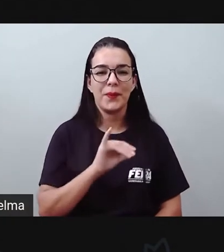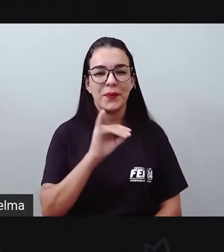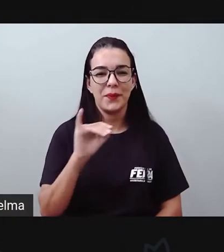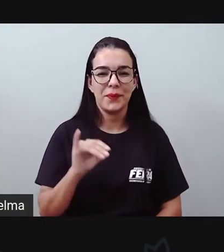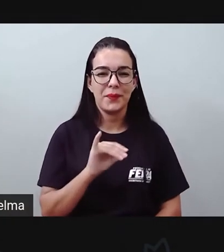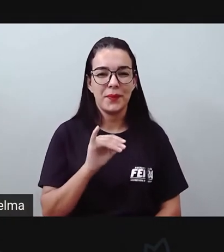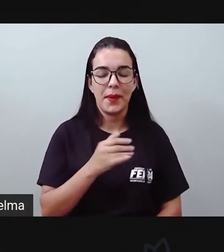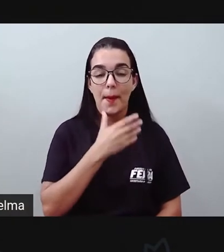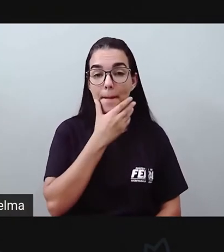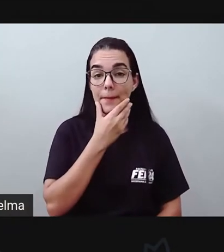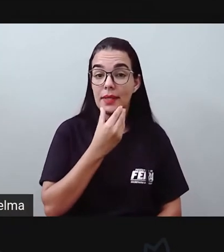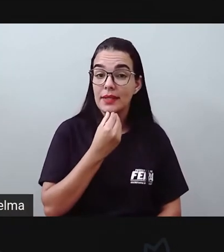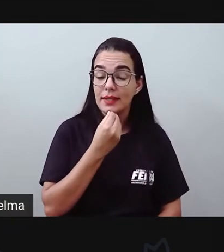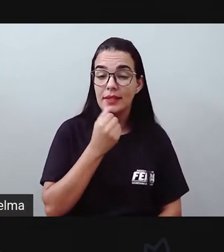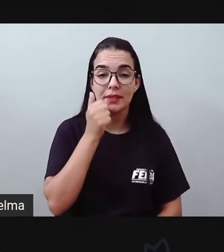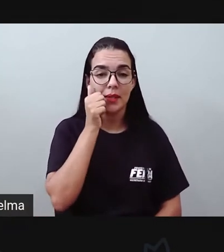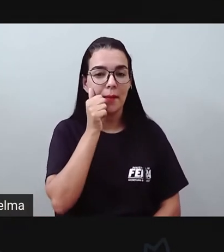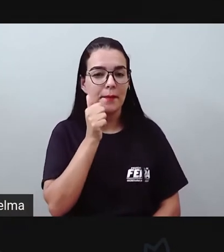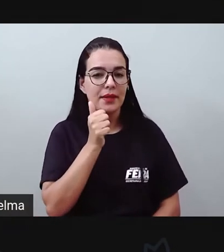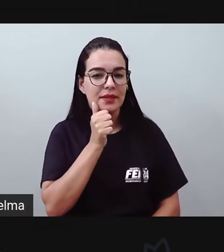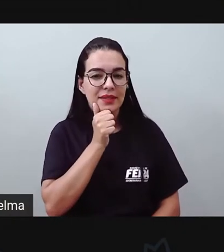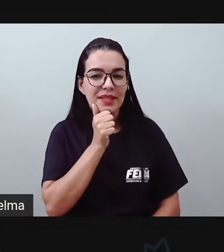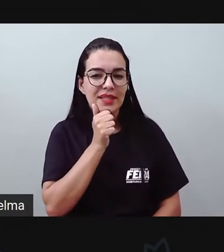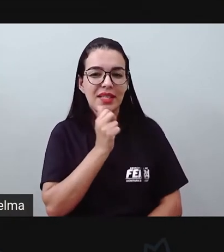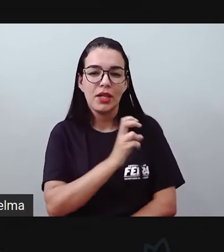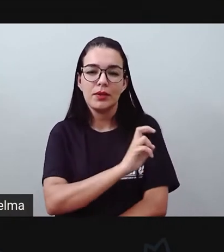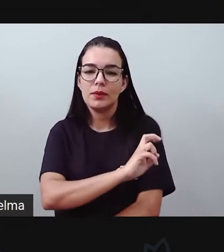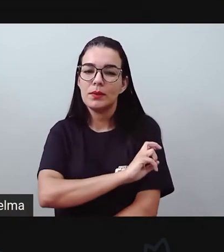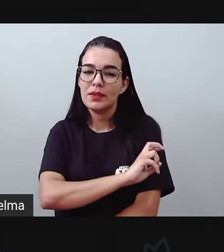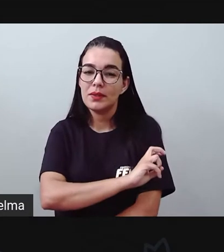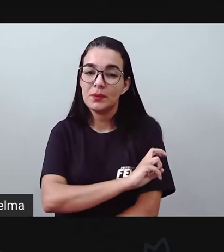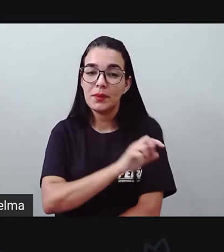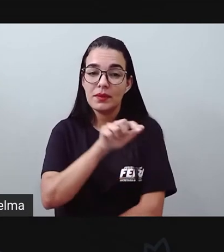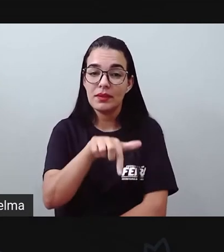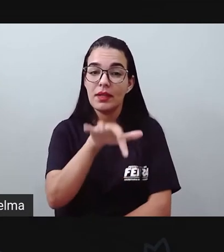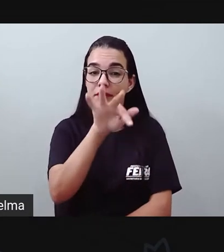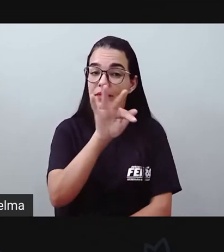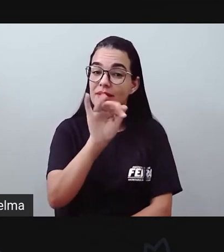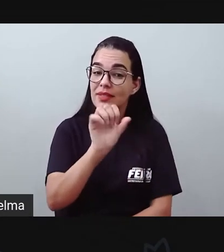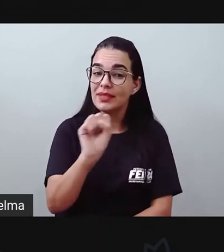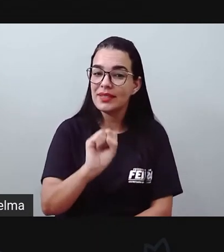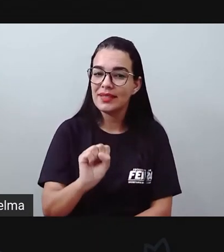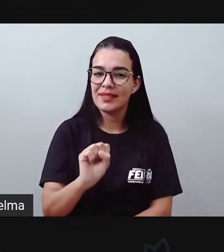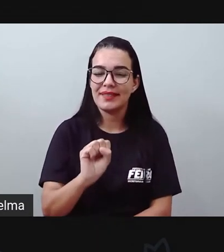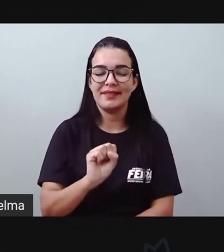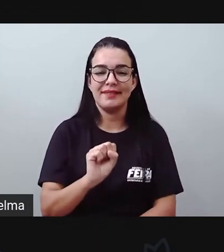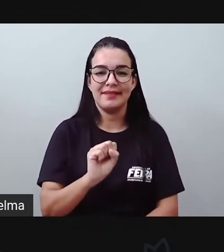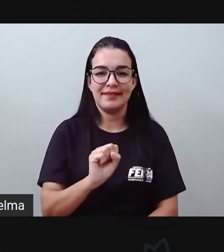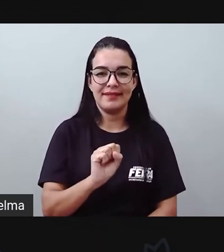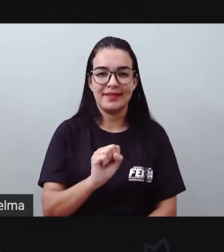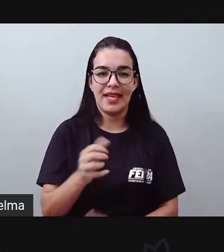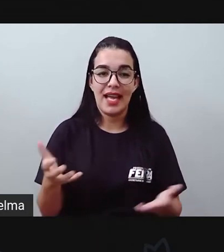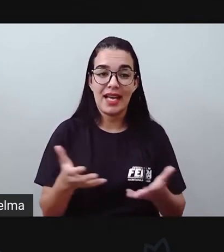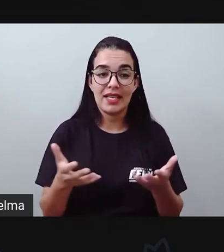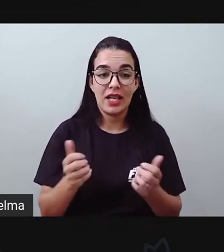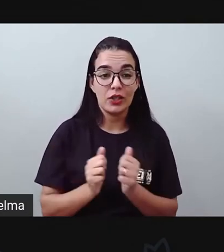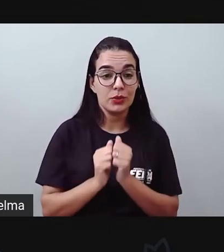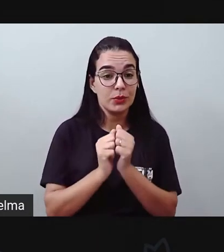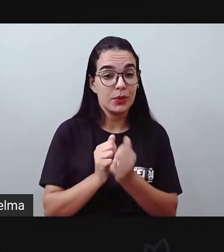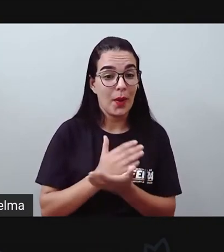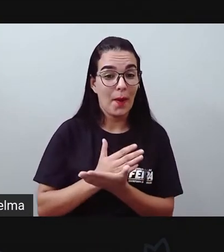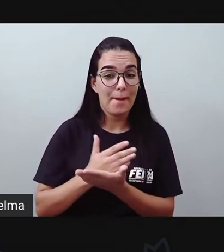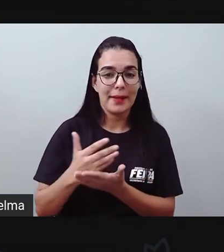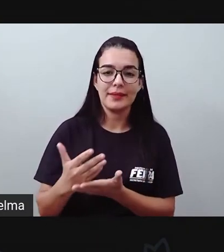Olá, meninos e meninas que formam as turmas do quinto ano de Feira de Santana. Estamos aqui para